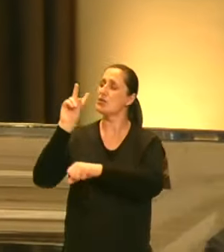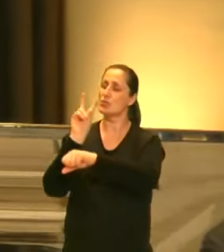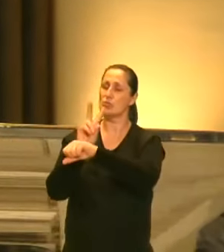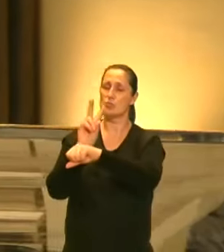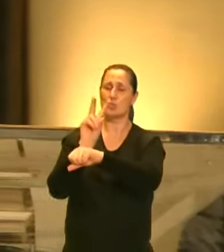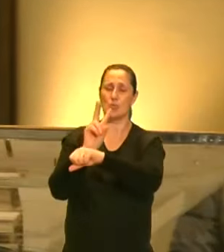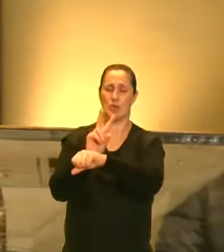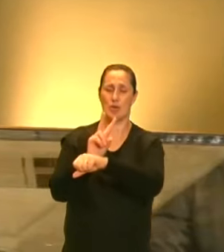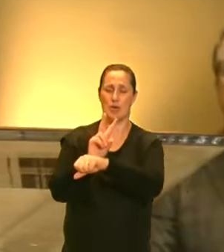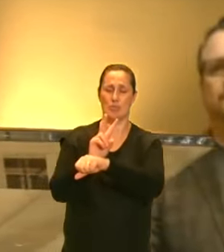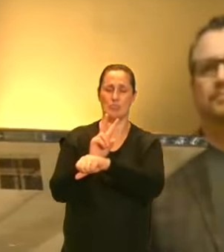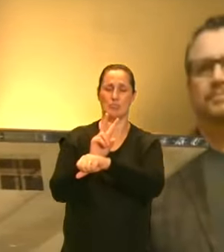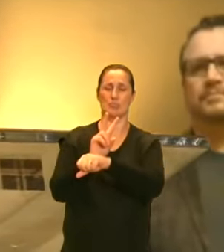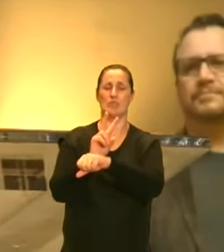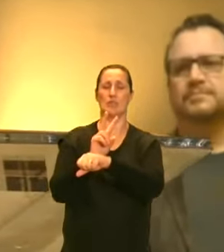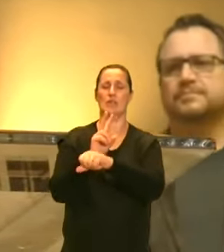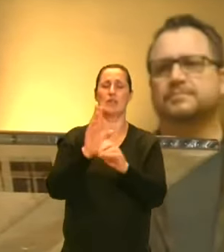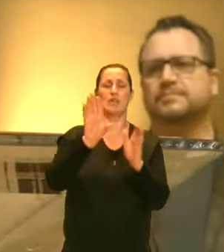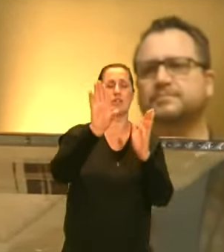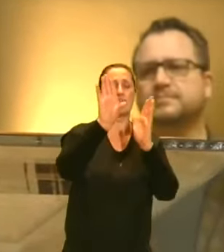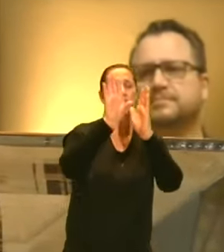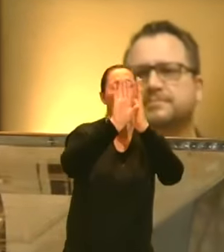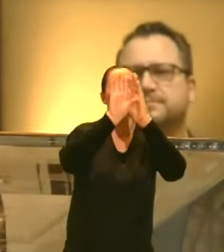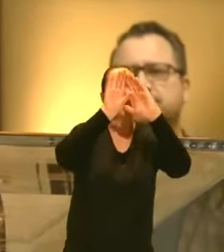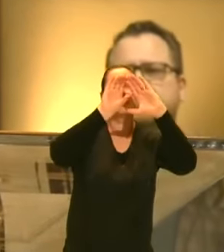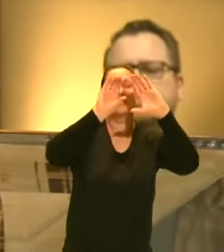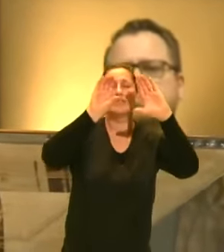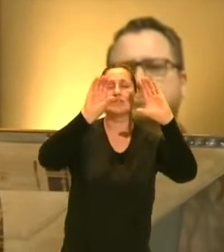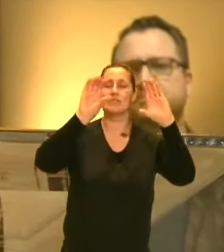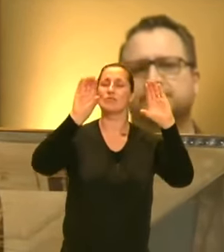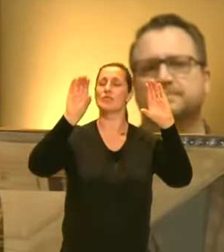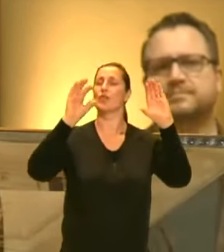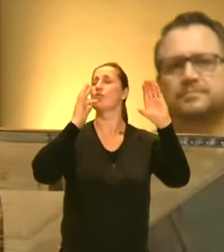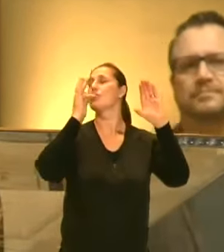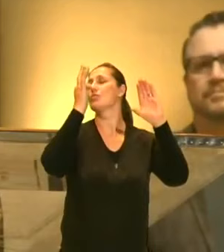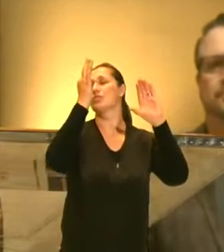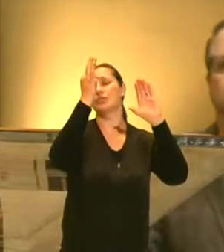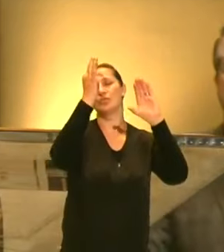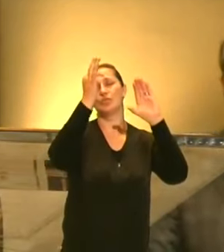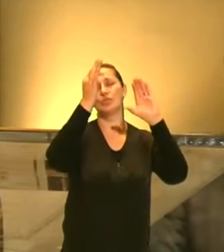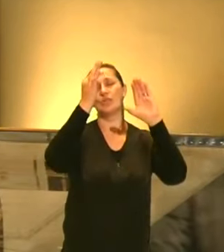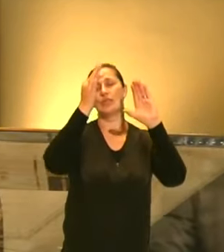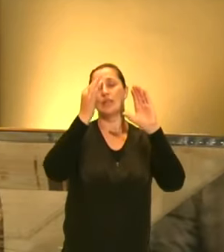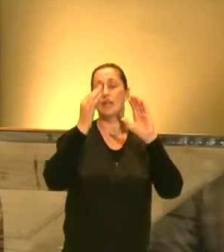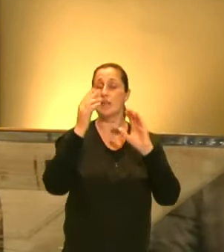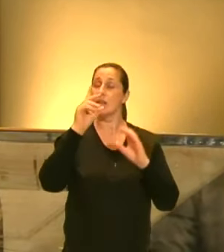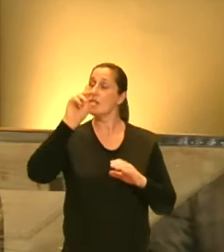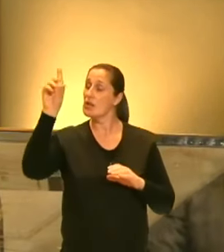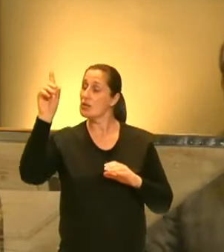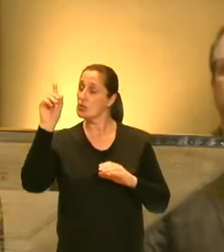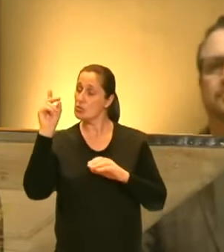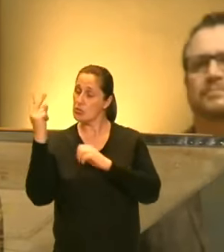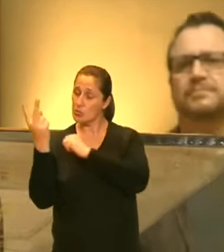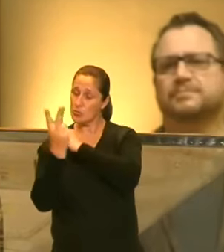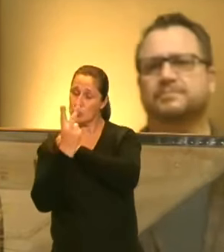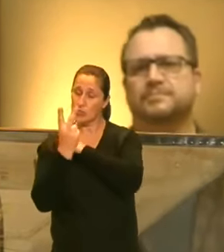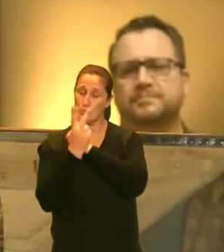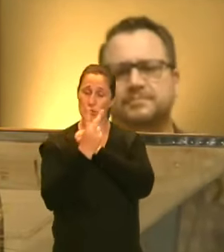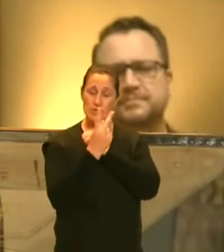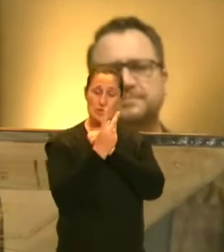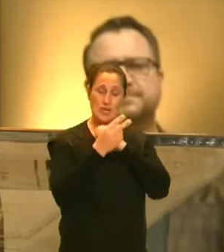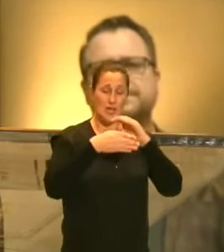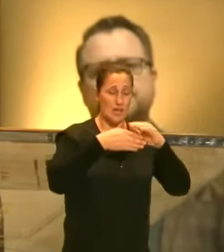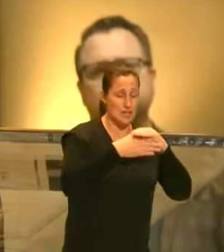proteger até a nossa chegada na pátria celestial. A nossa entrada e a nossa saída, Pai. O Senhor